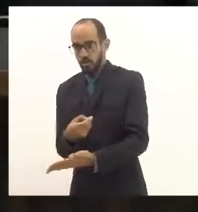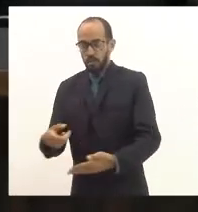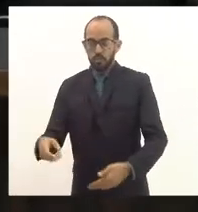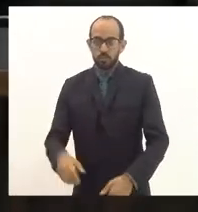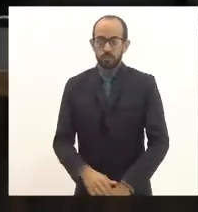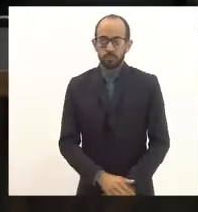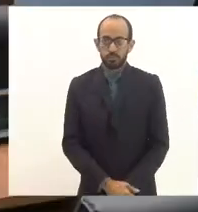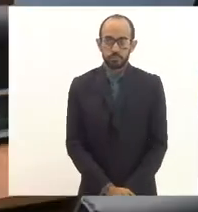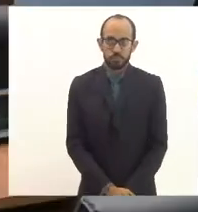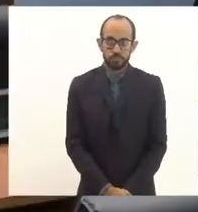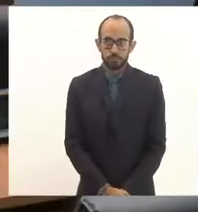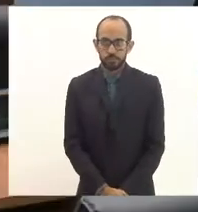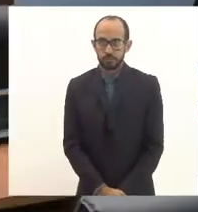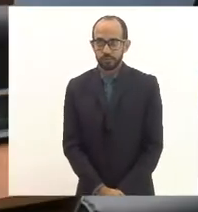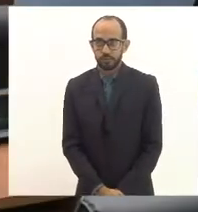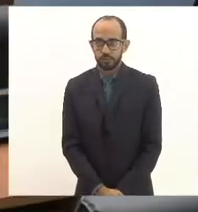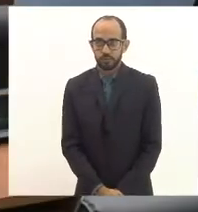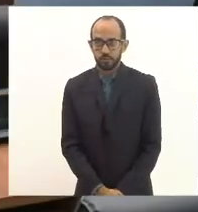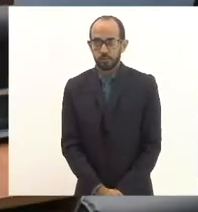promulgação.